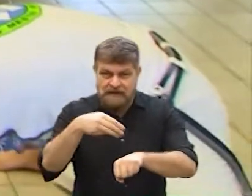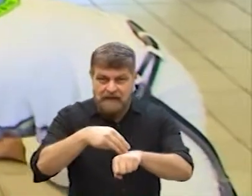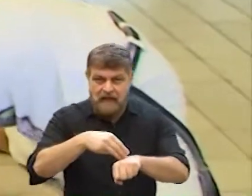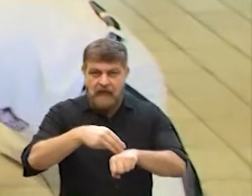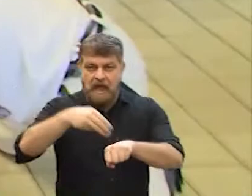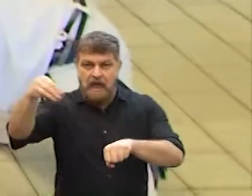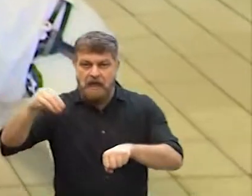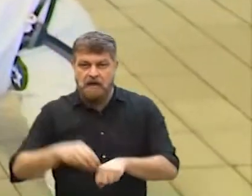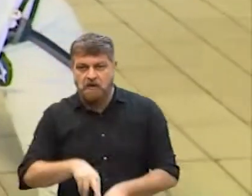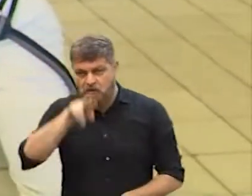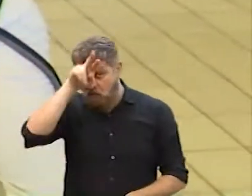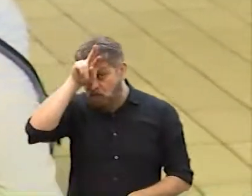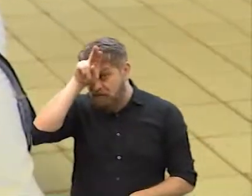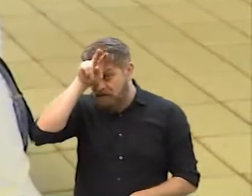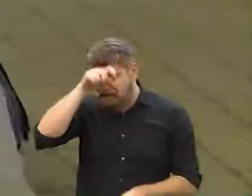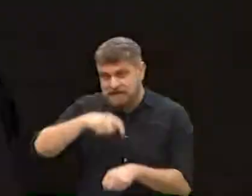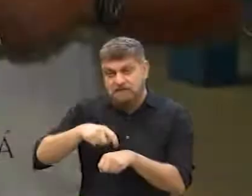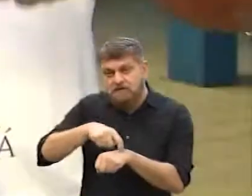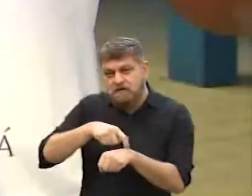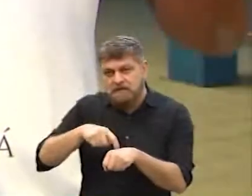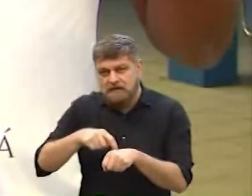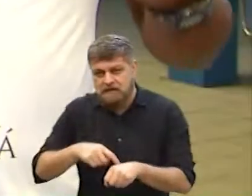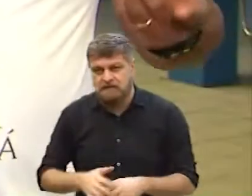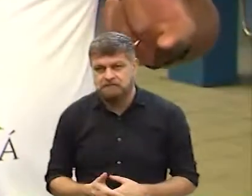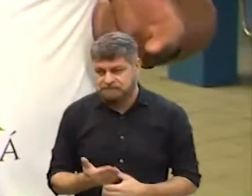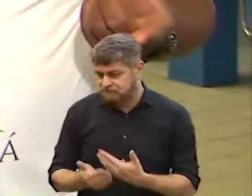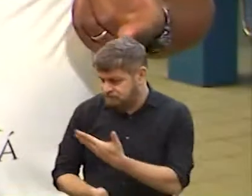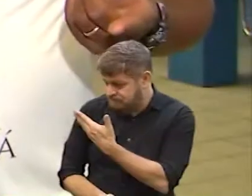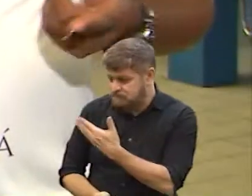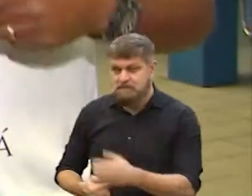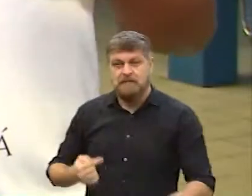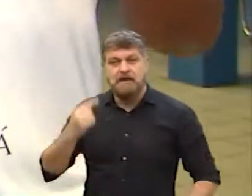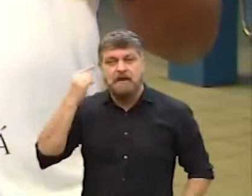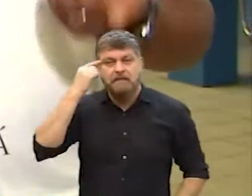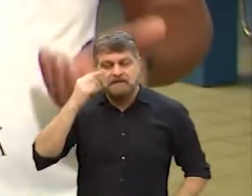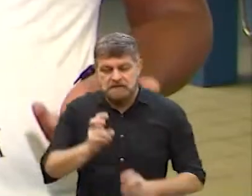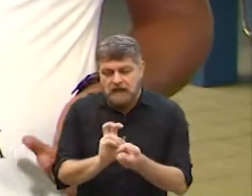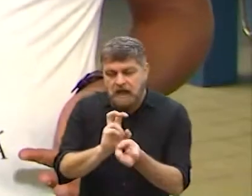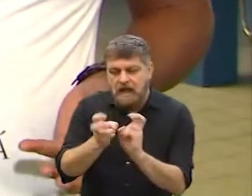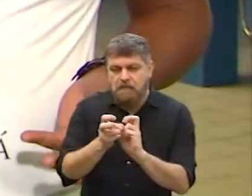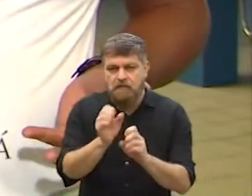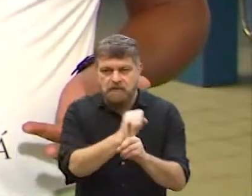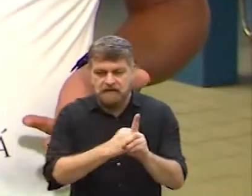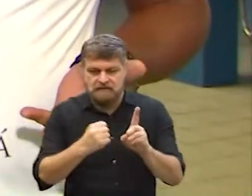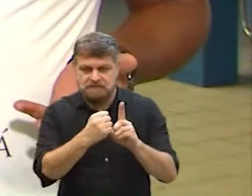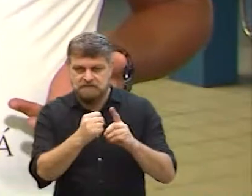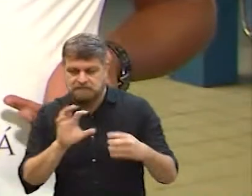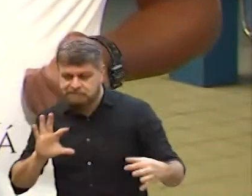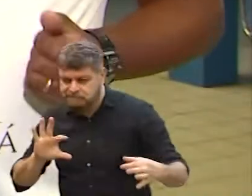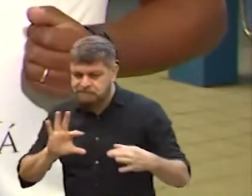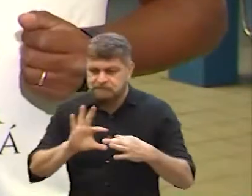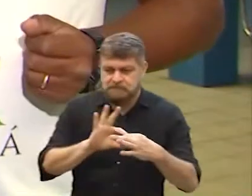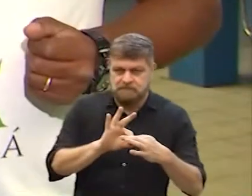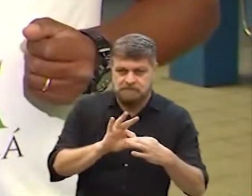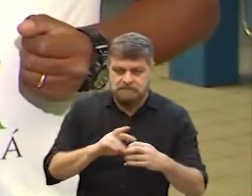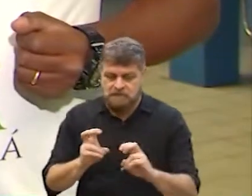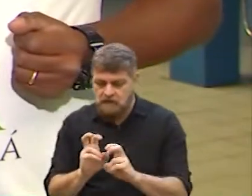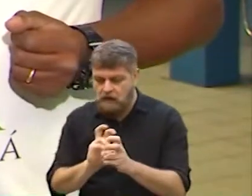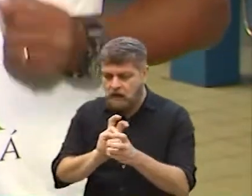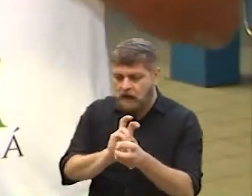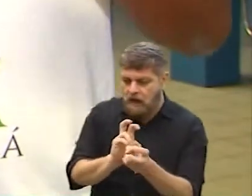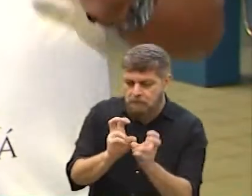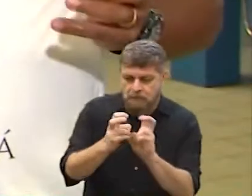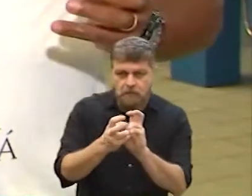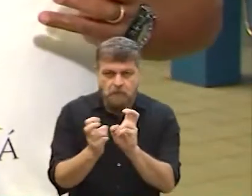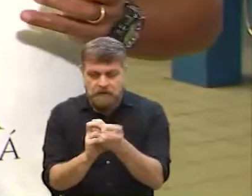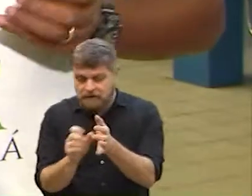formiga. Pensando na criança, pensando na capoeira inserida na sociedade, né, a capoeira,